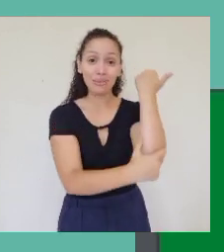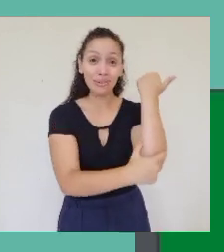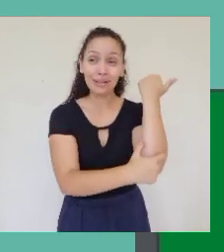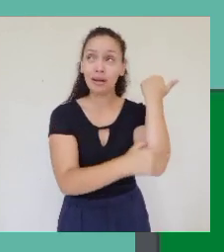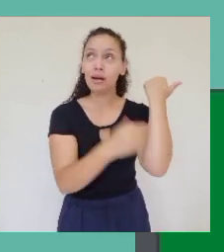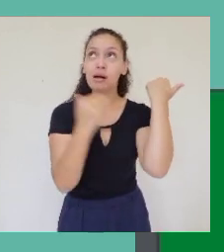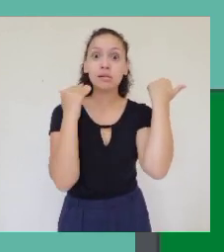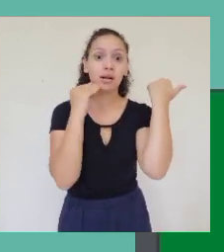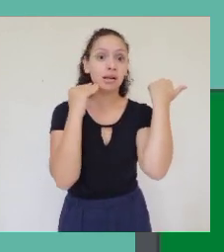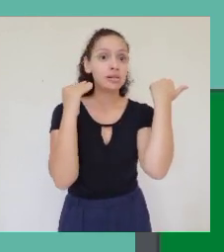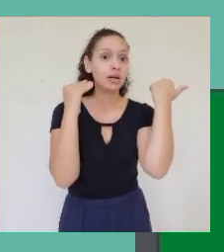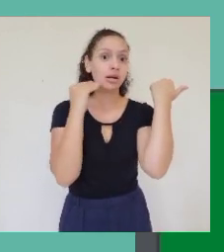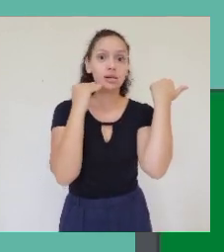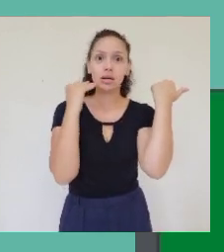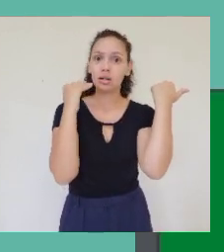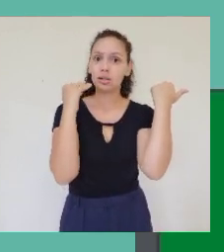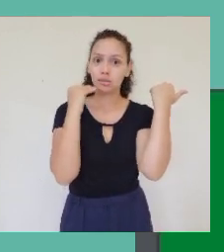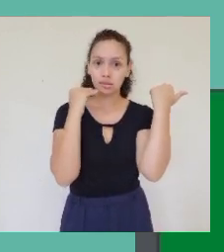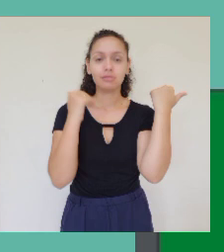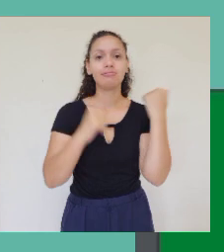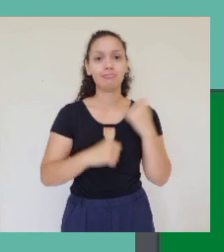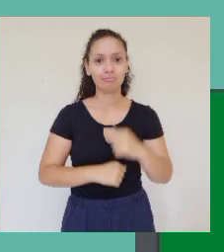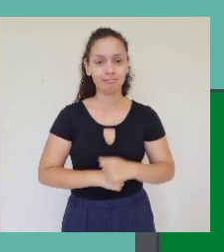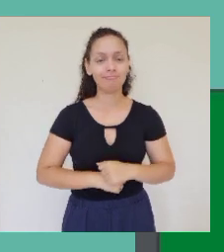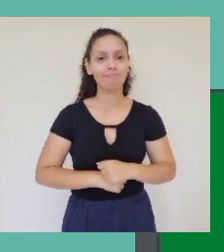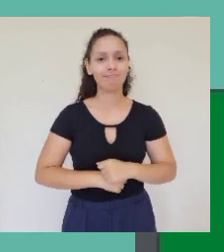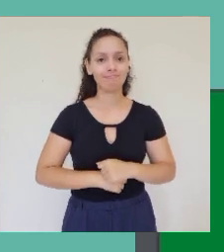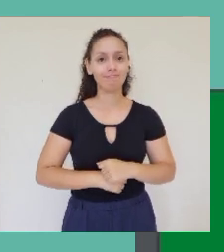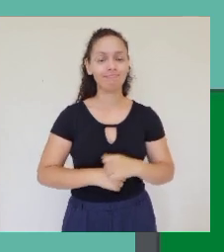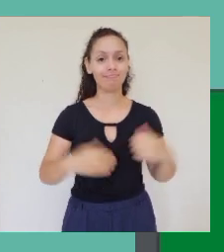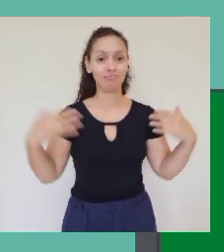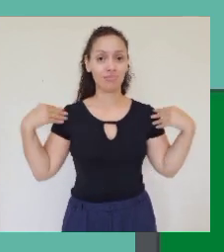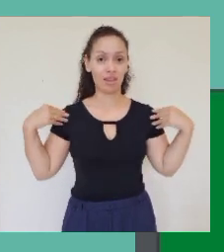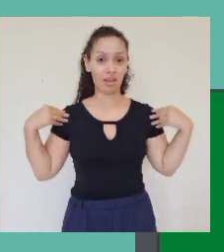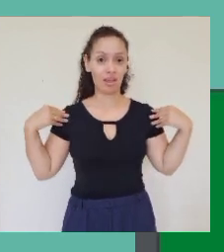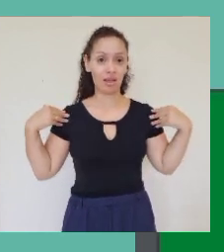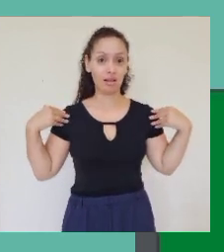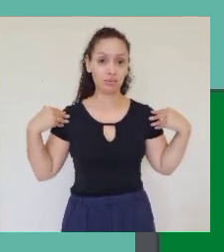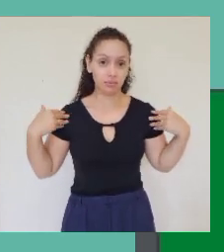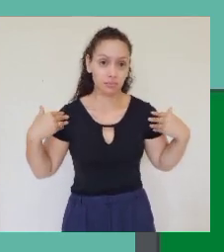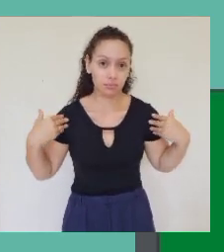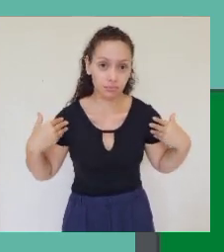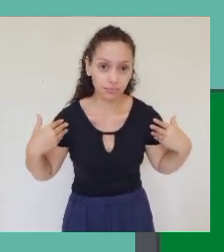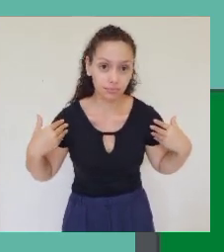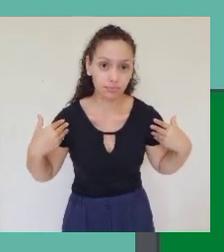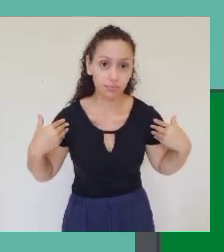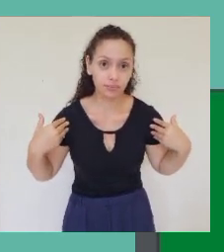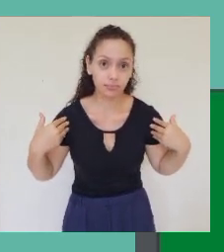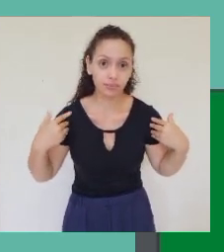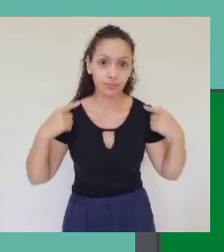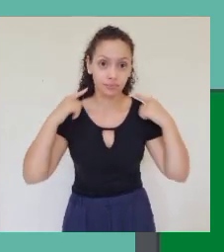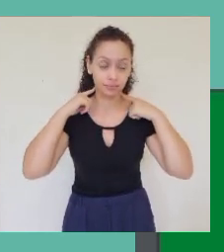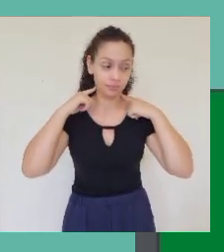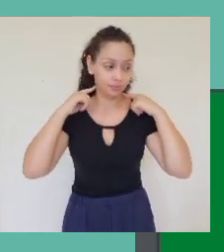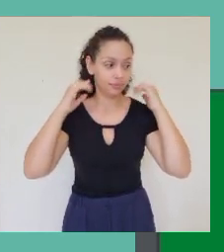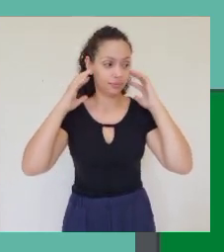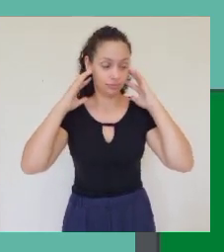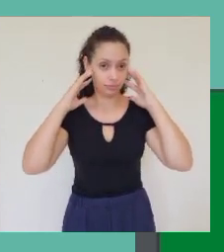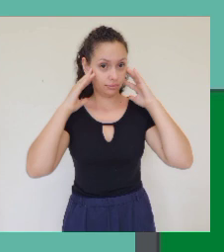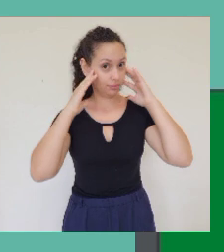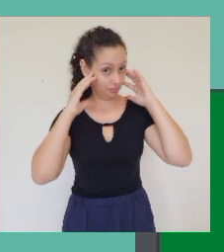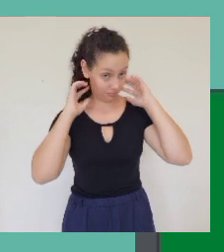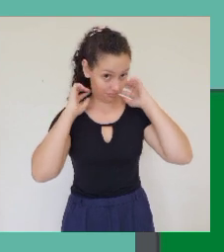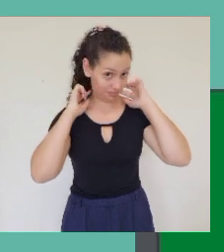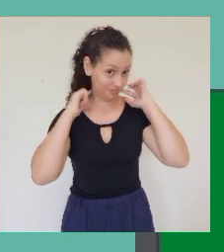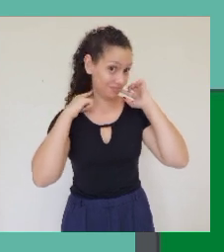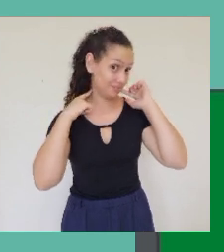toda retificada, certo? Ocorre uma anteriorização da parte de pescoço, então é um indivíduo que ele vai estar assim o tempo